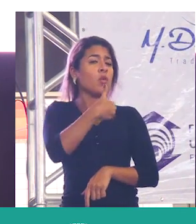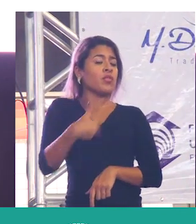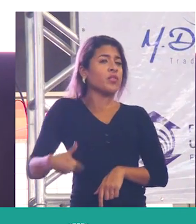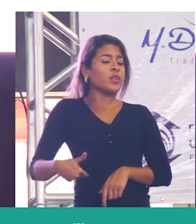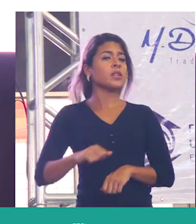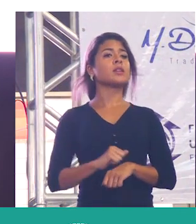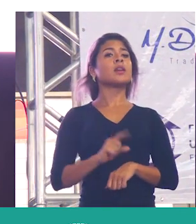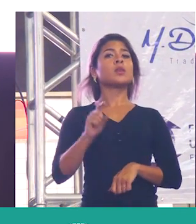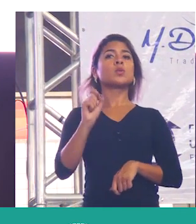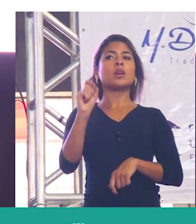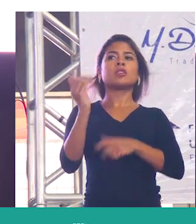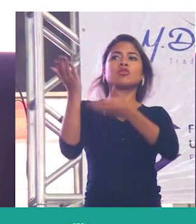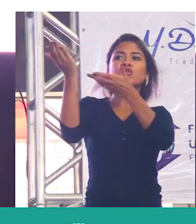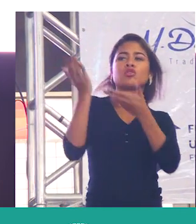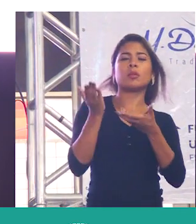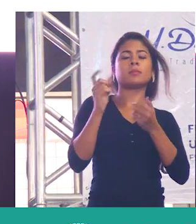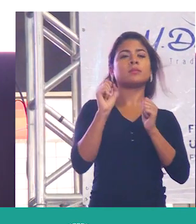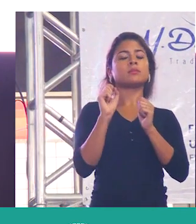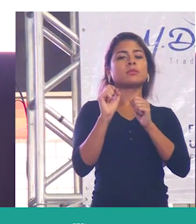empresas